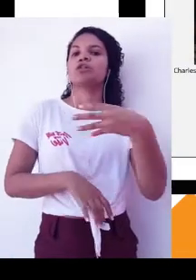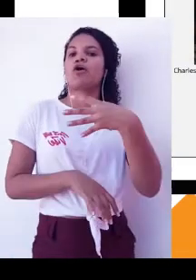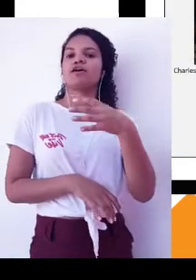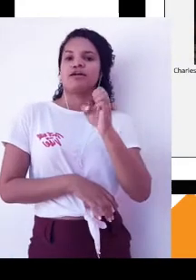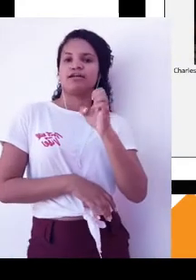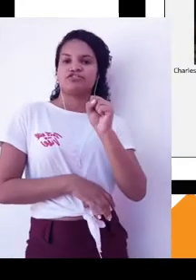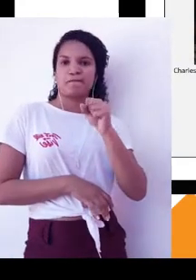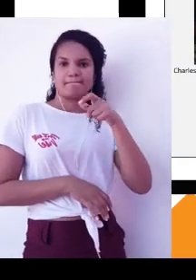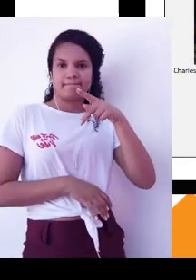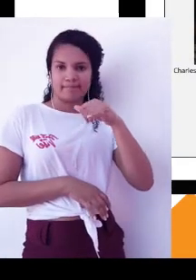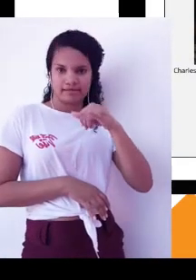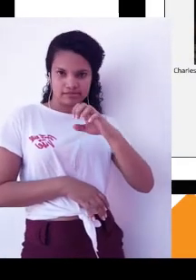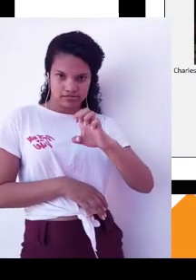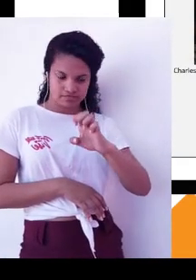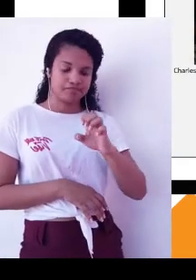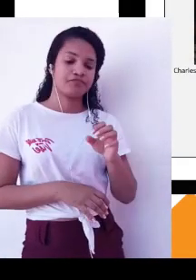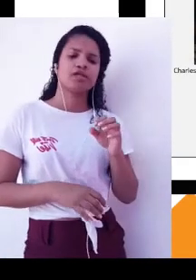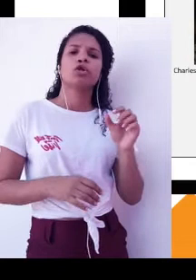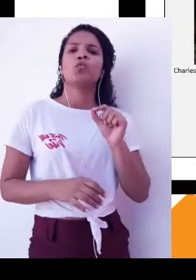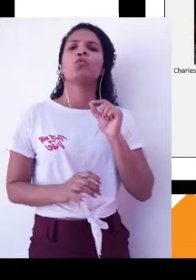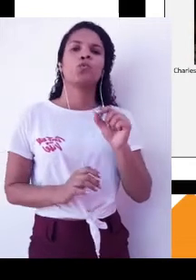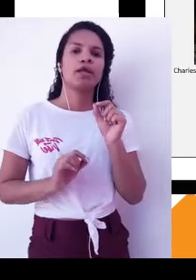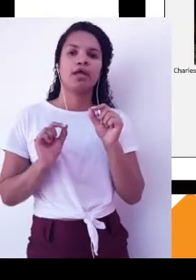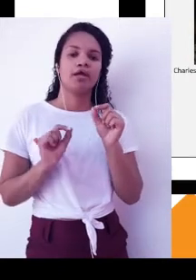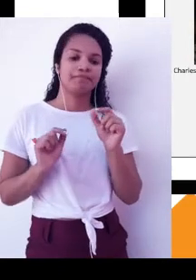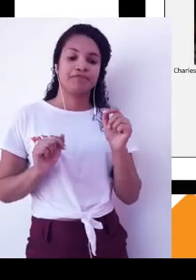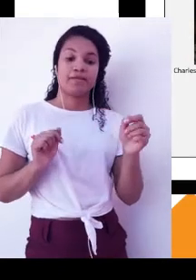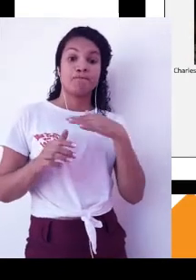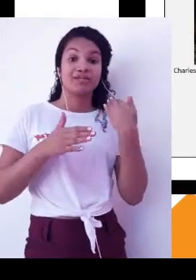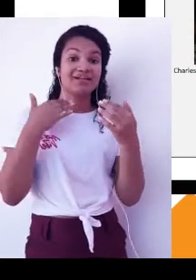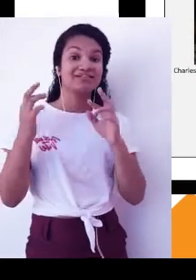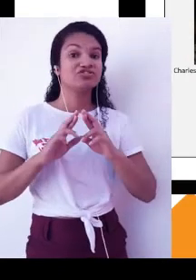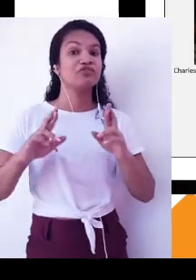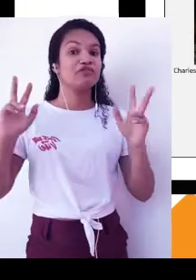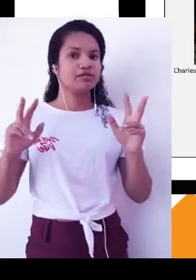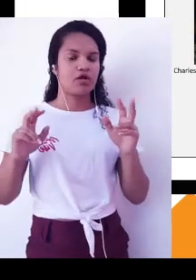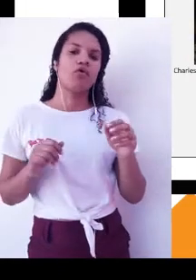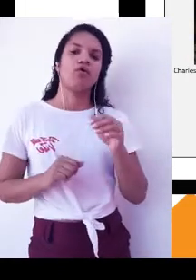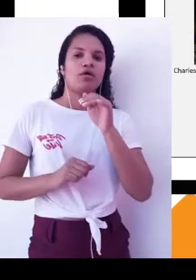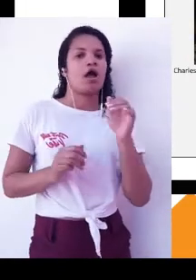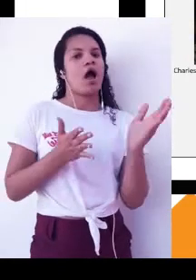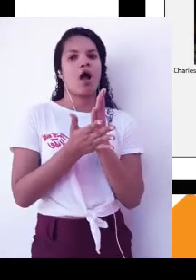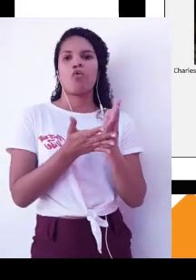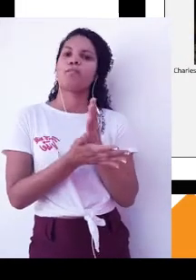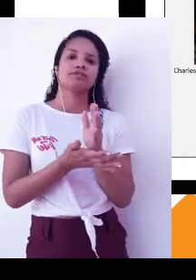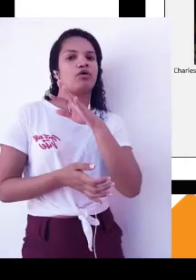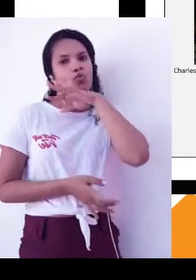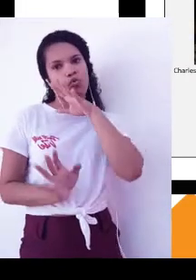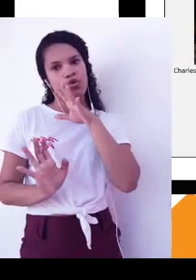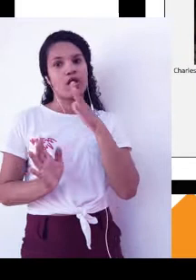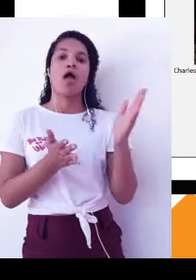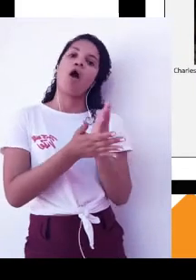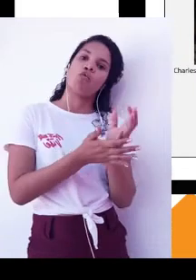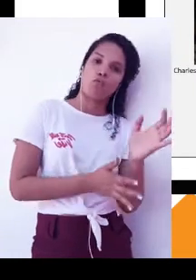a seleção natural é mortalidade diferencial. Algumas características são desvantajosas, outras